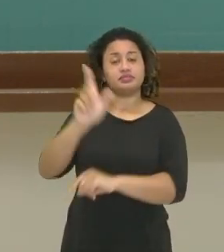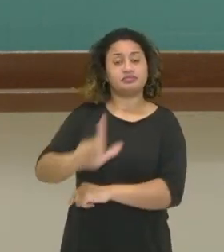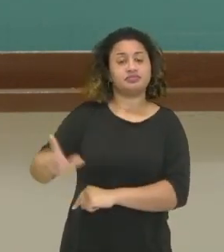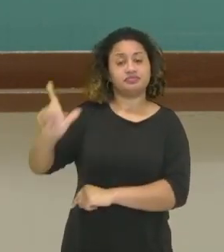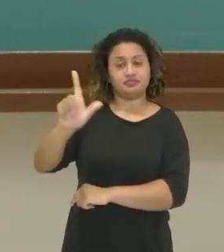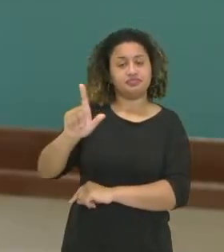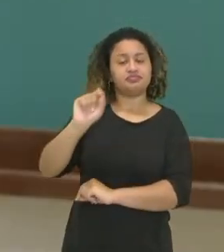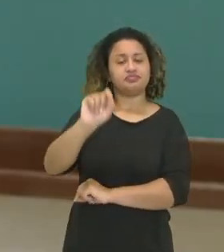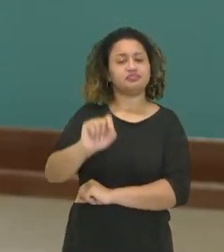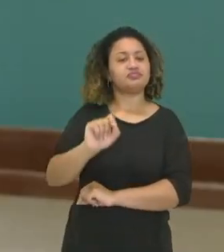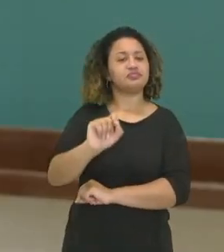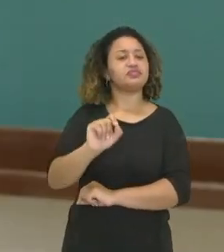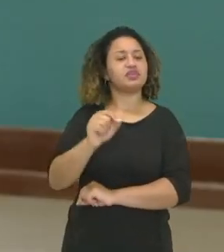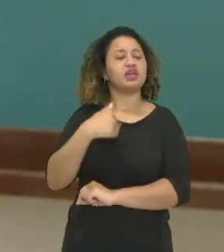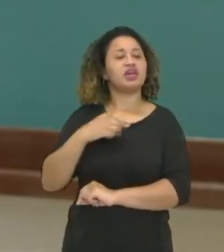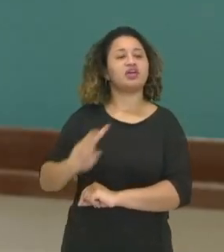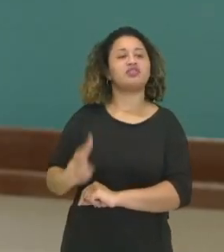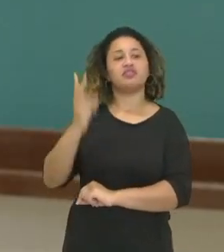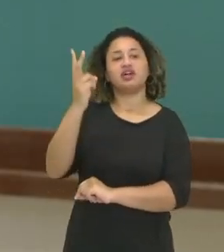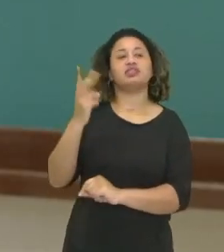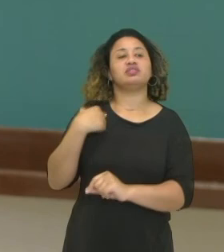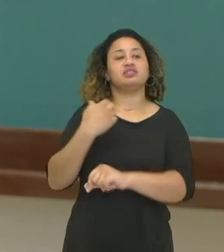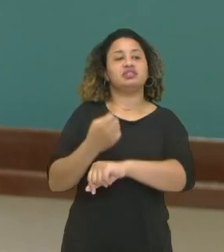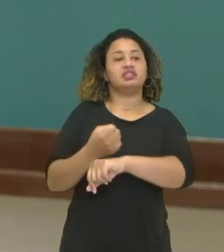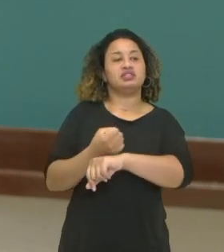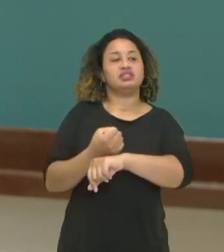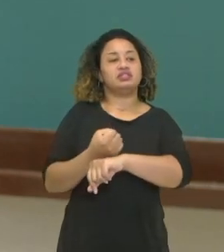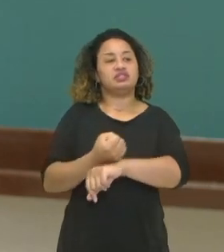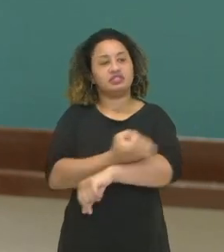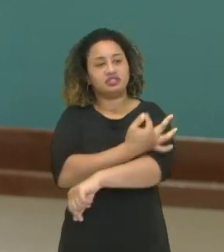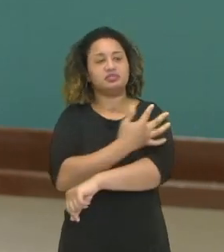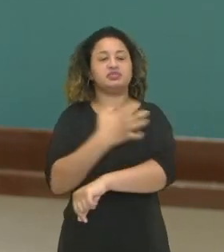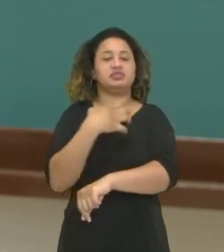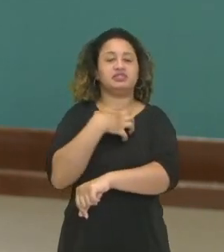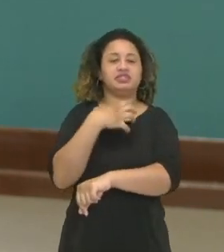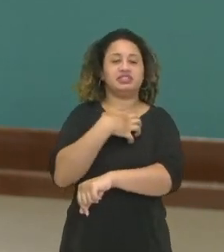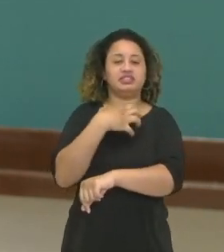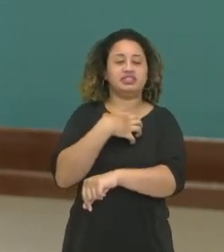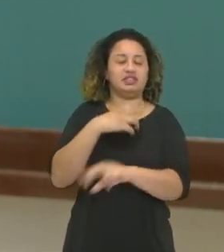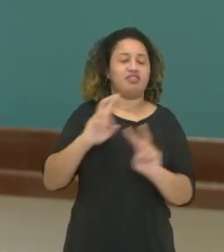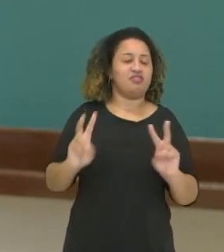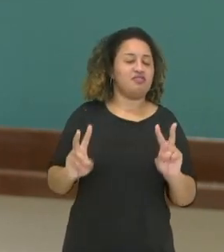A valorização das emoções e das sensações.